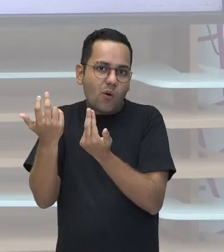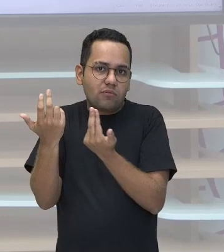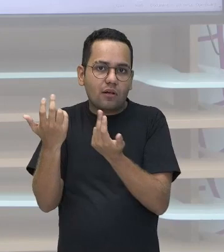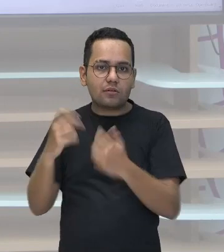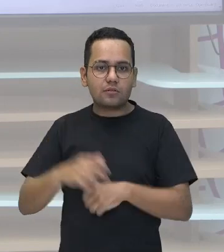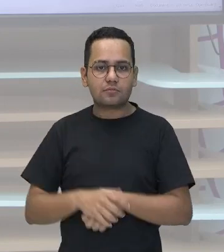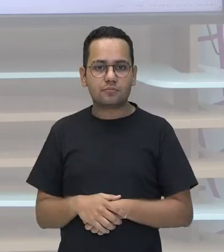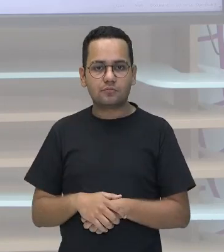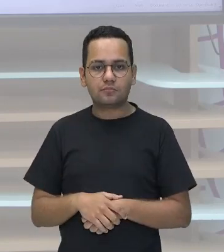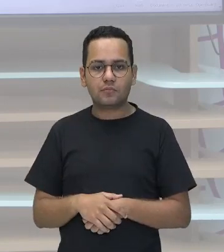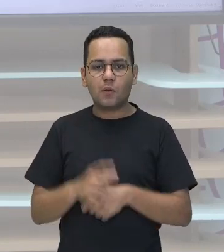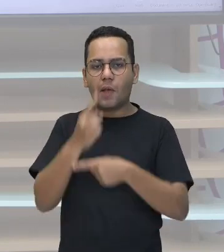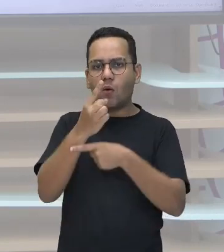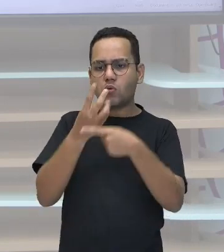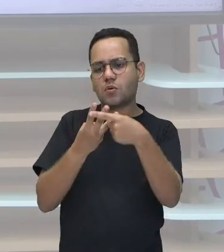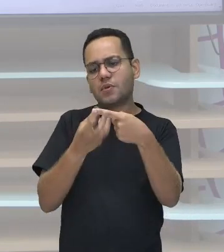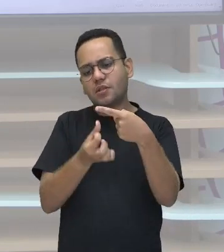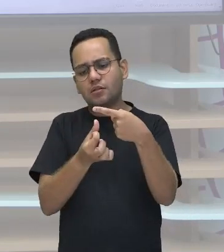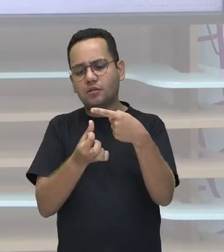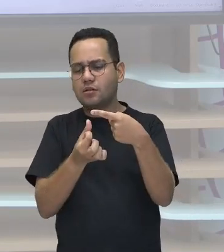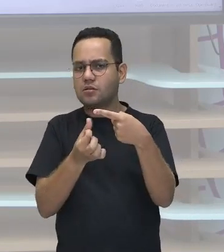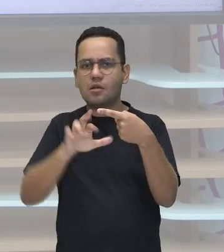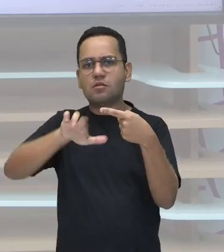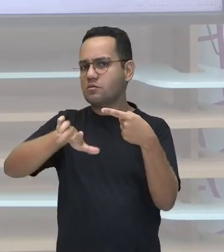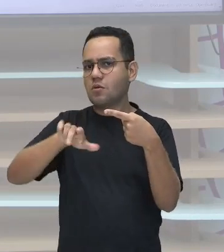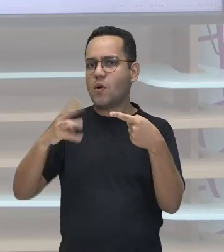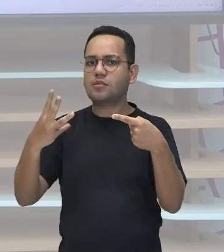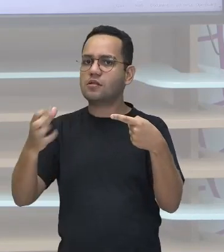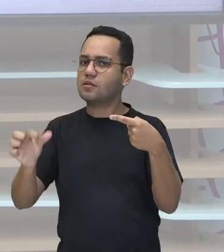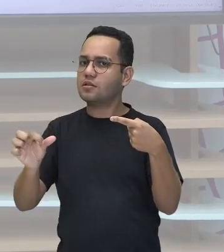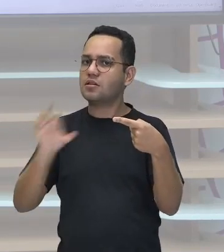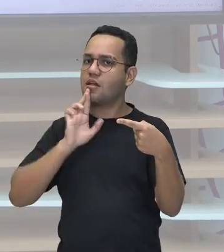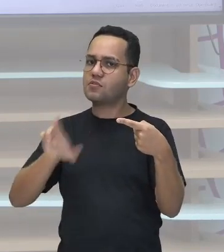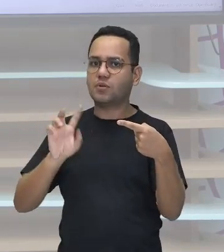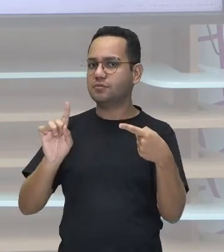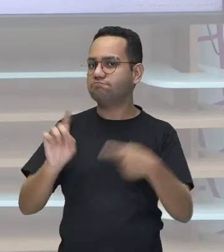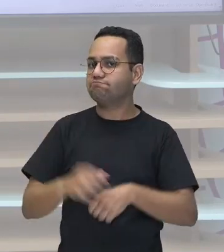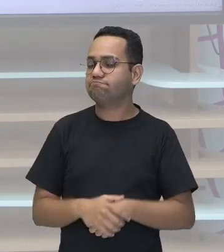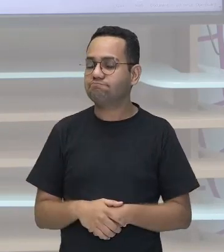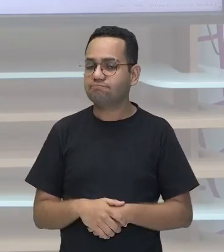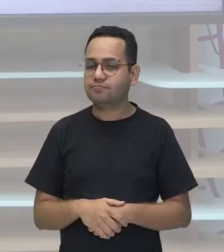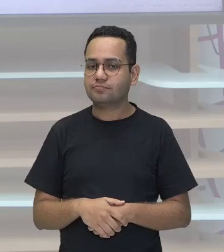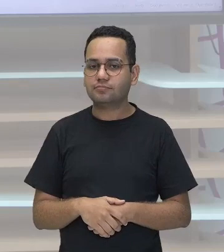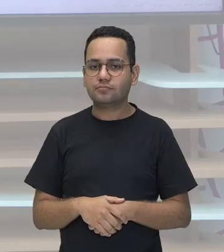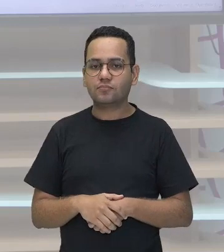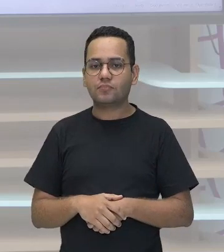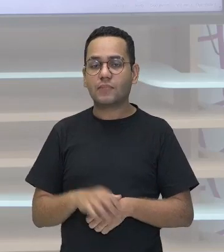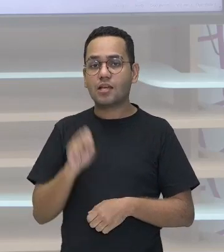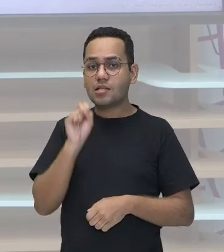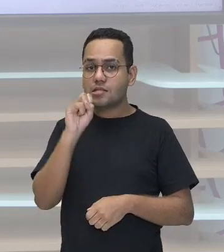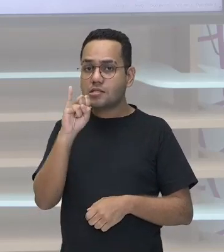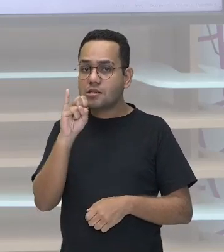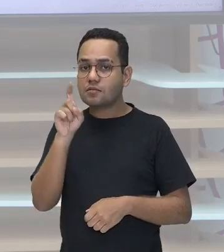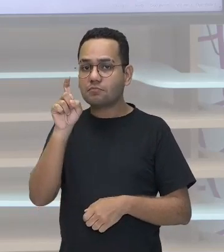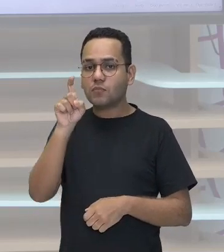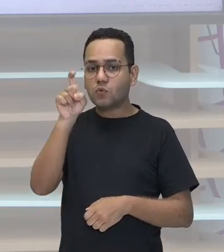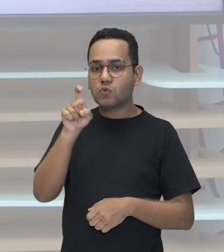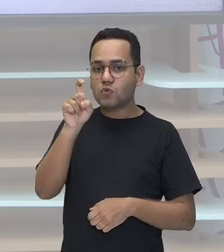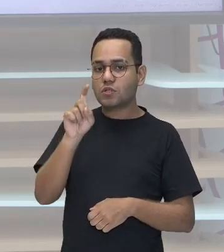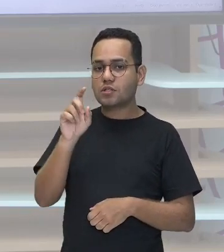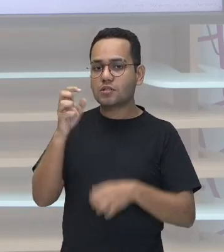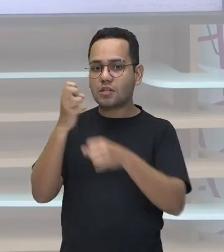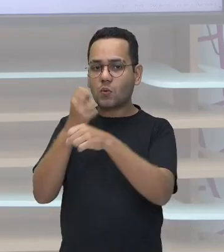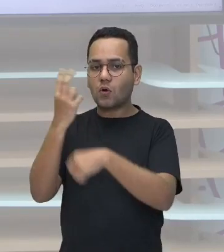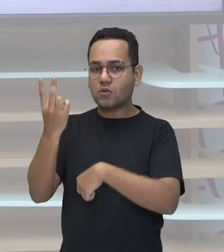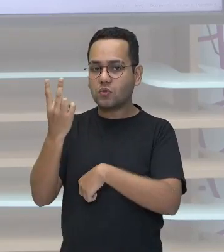não é a mesma coisa que 36 se o valor de X fosse igual a 2 eu não teria